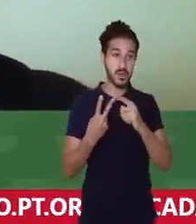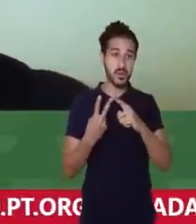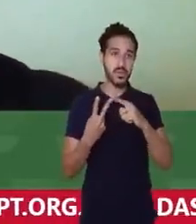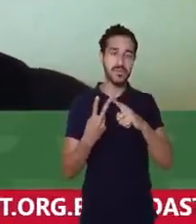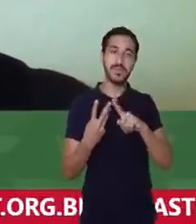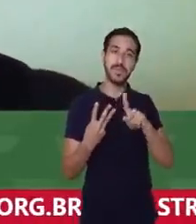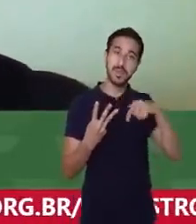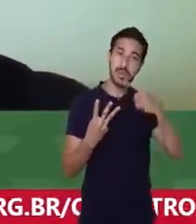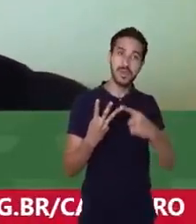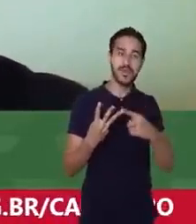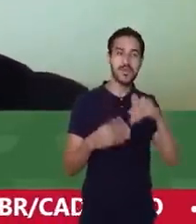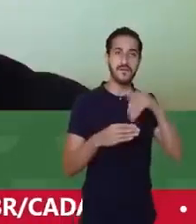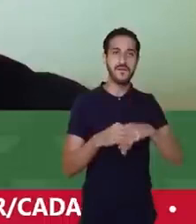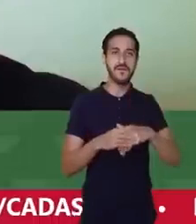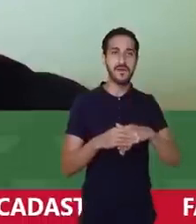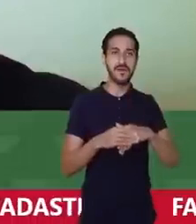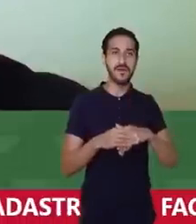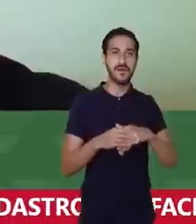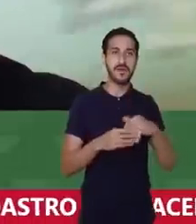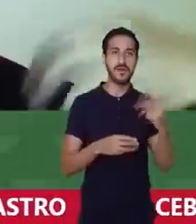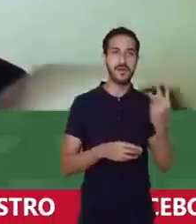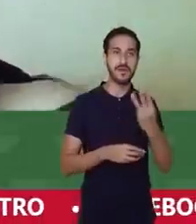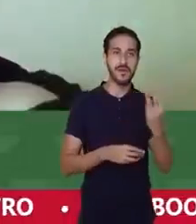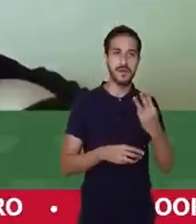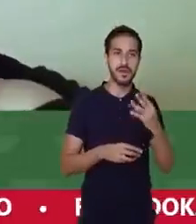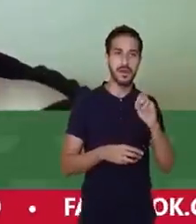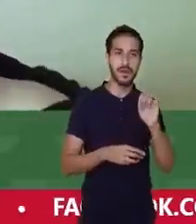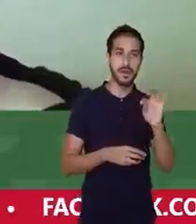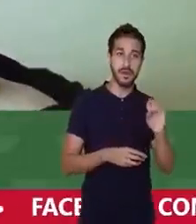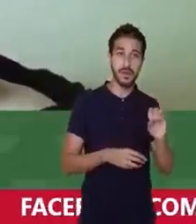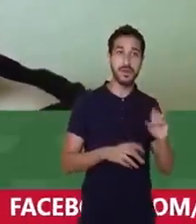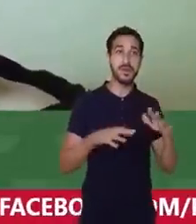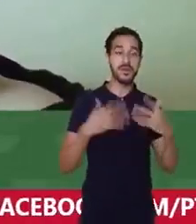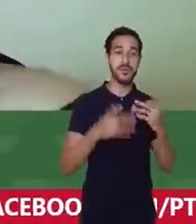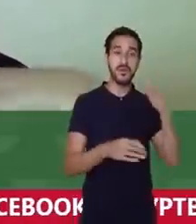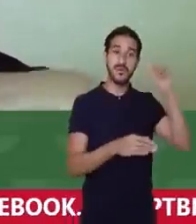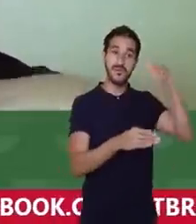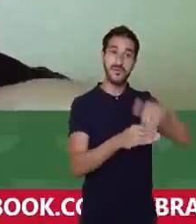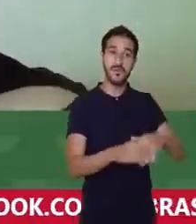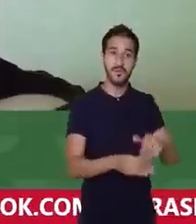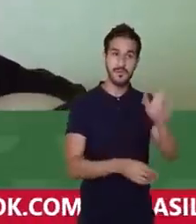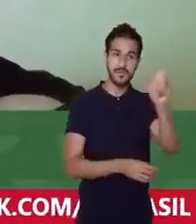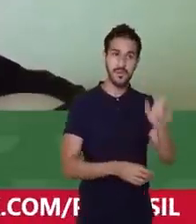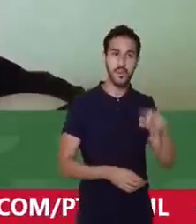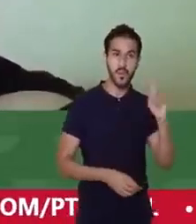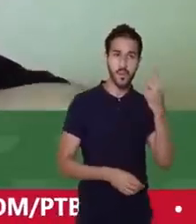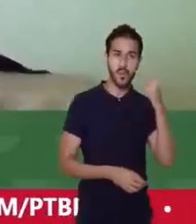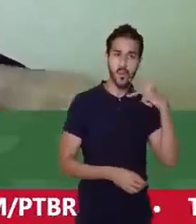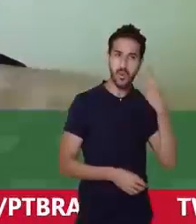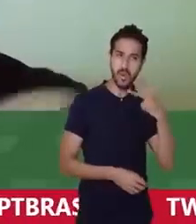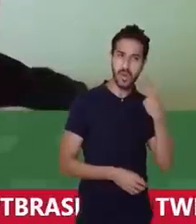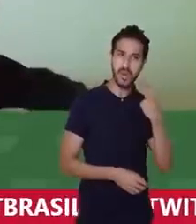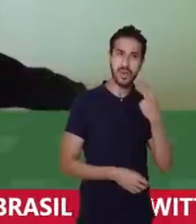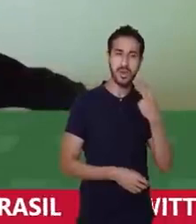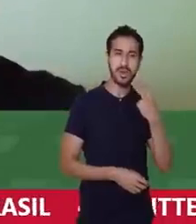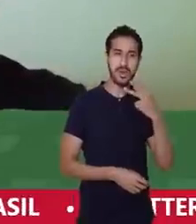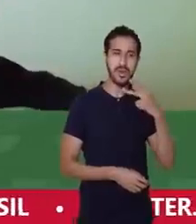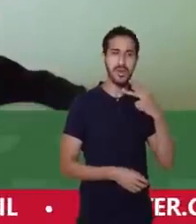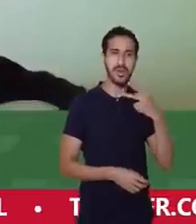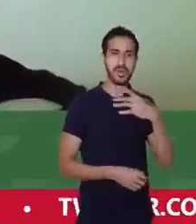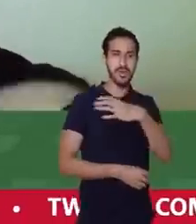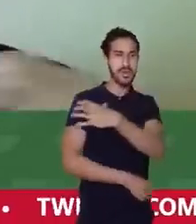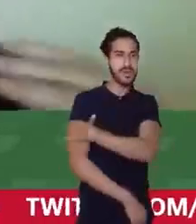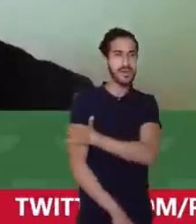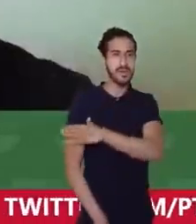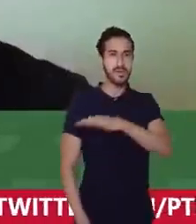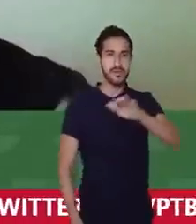interdição eleitoral é o terceiro ato. E aí se elege um político